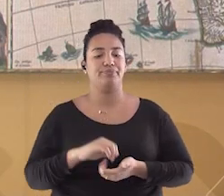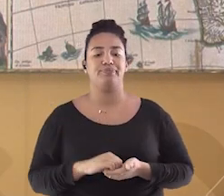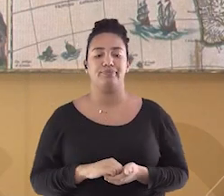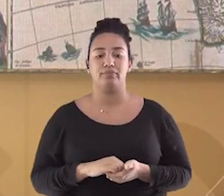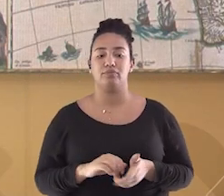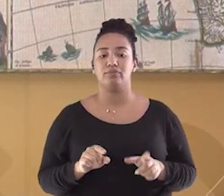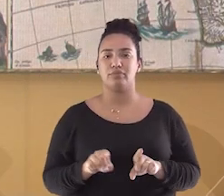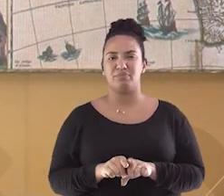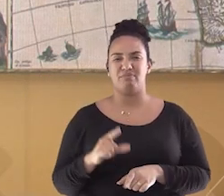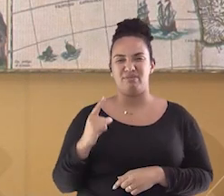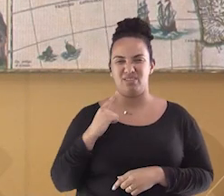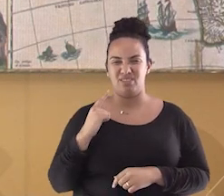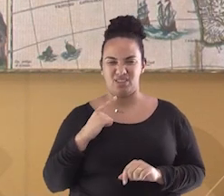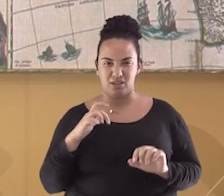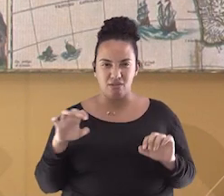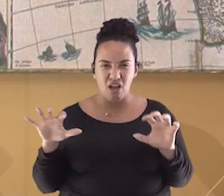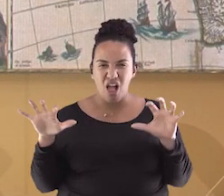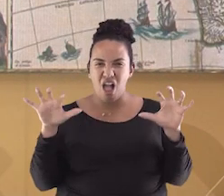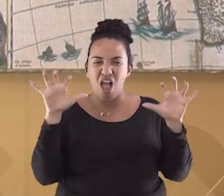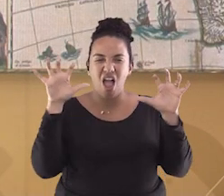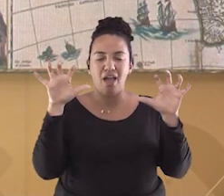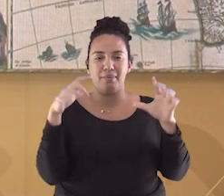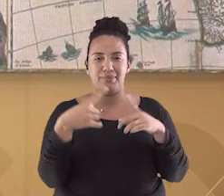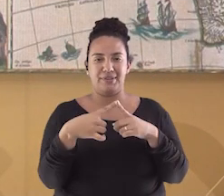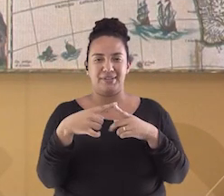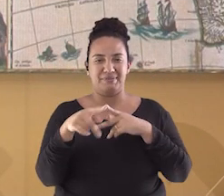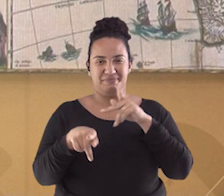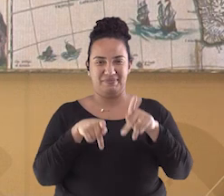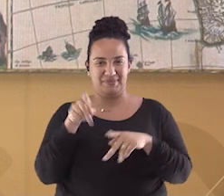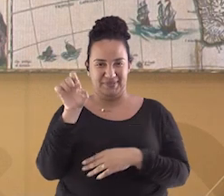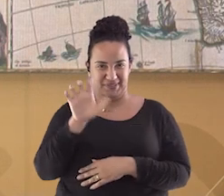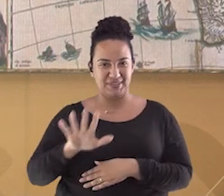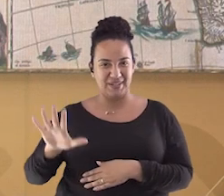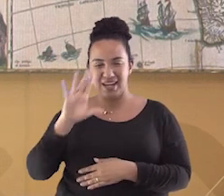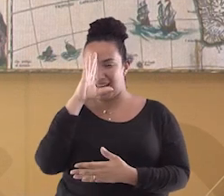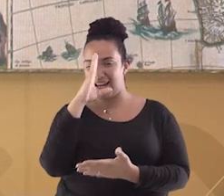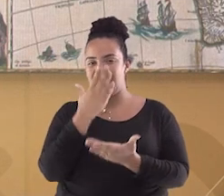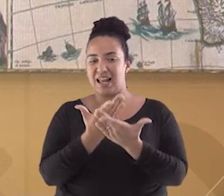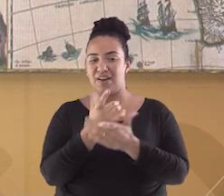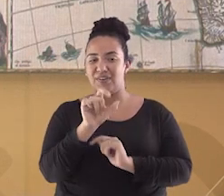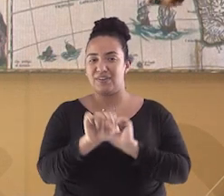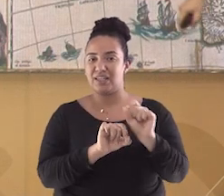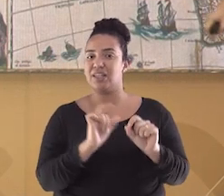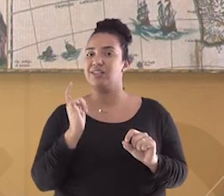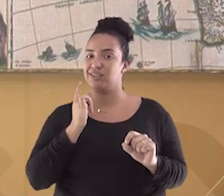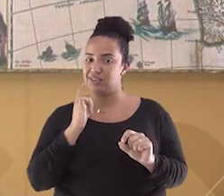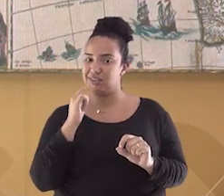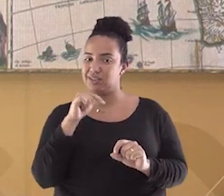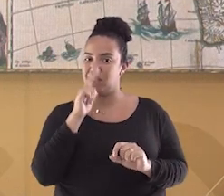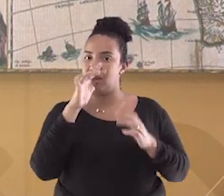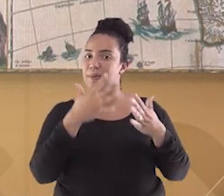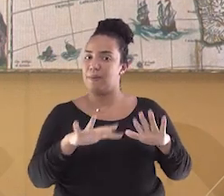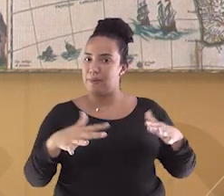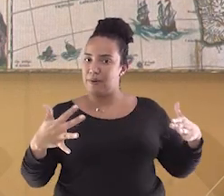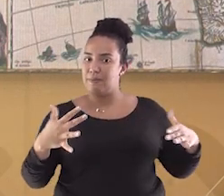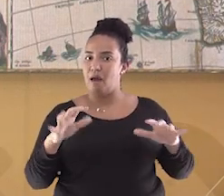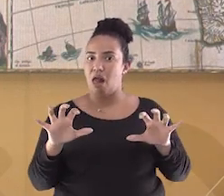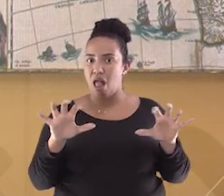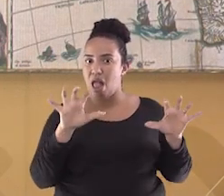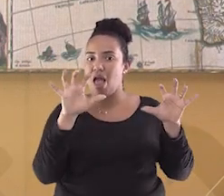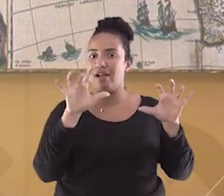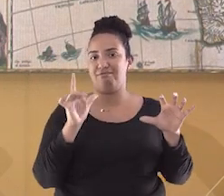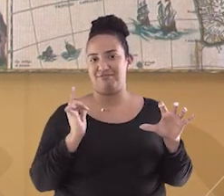mesmo monstros marinhos, pois eles acreditavam que naquela época existiam essas criaturas nos oceanos.